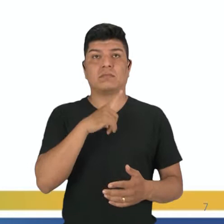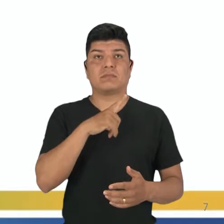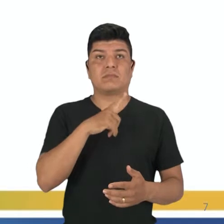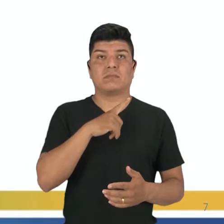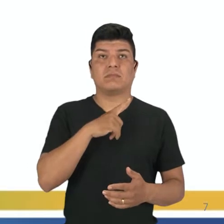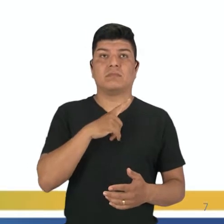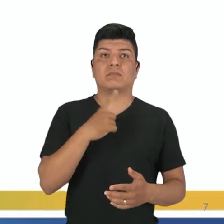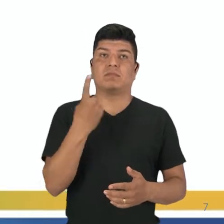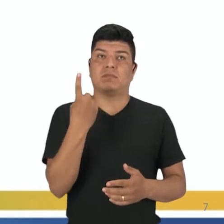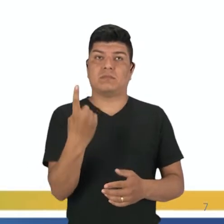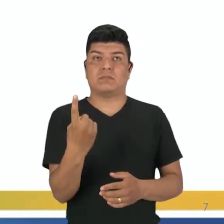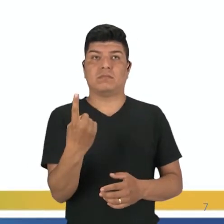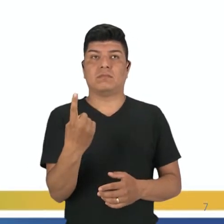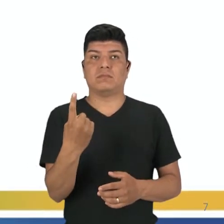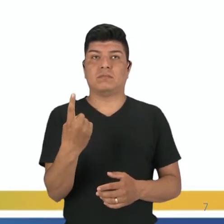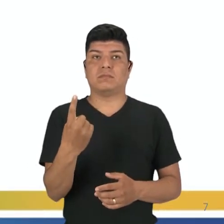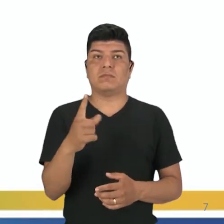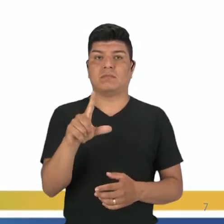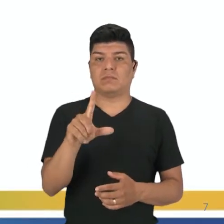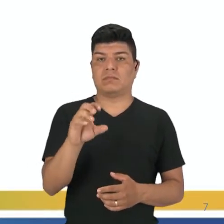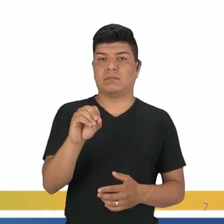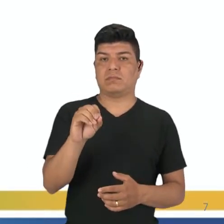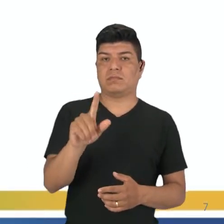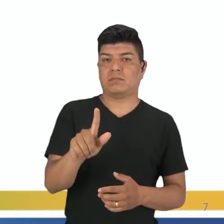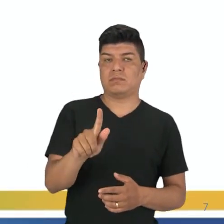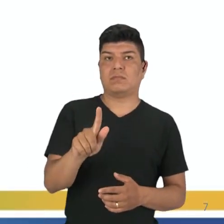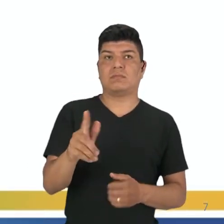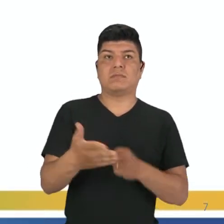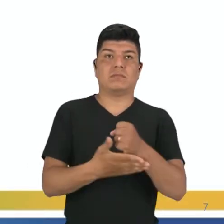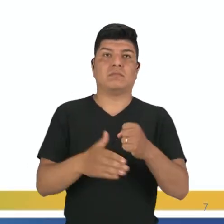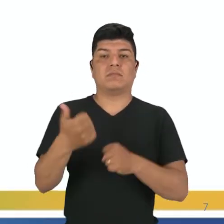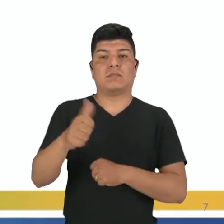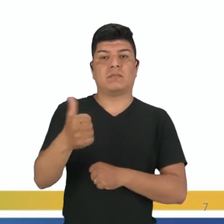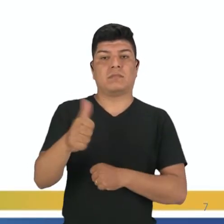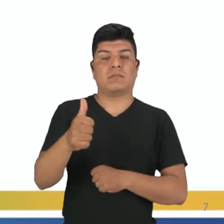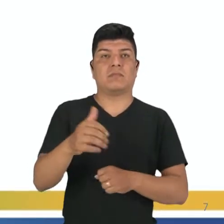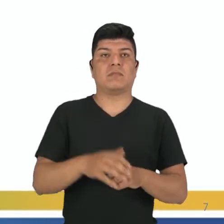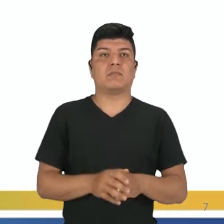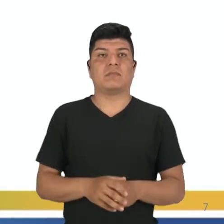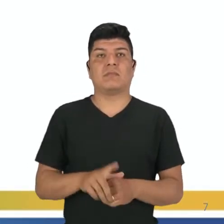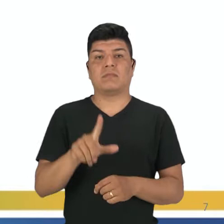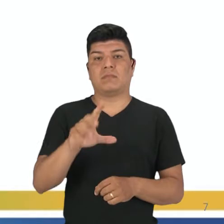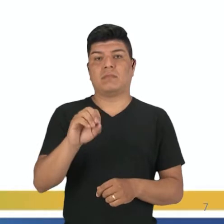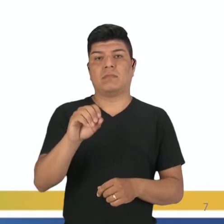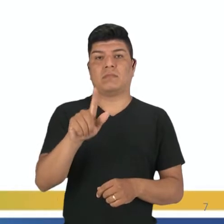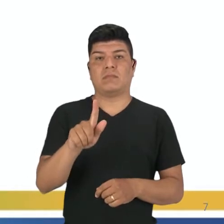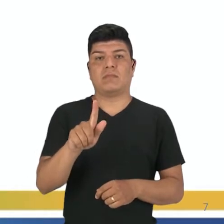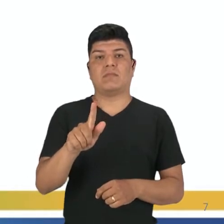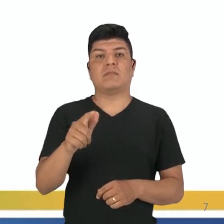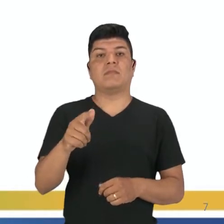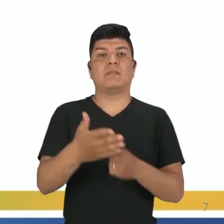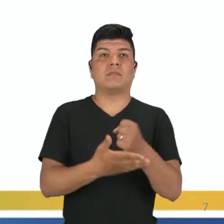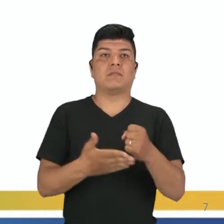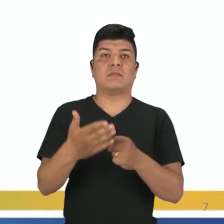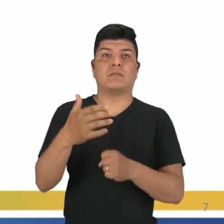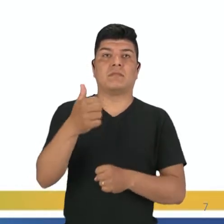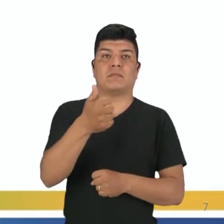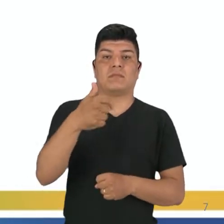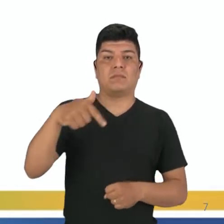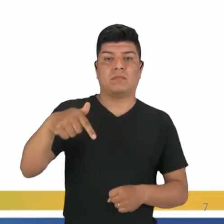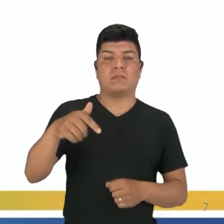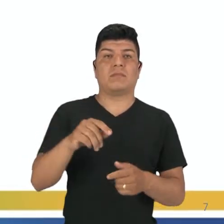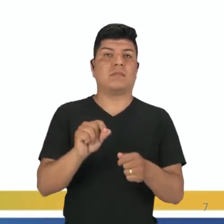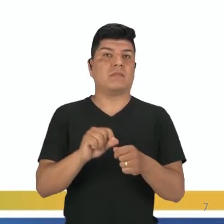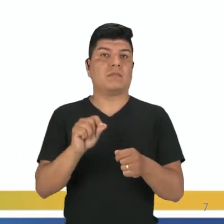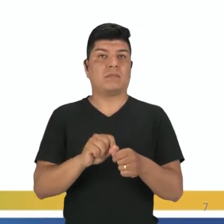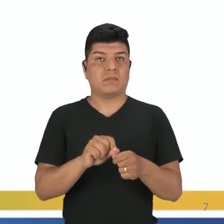o exemplo 1, log de 1 na base 11 e log de 17 na base 17. Fazendo